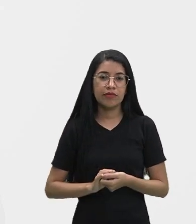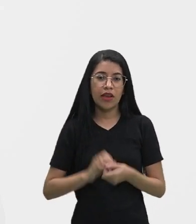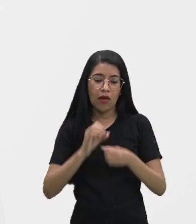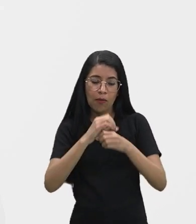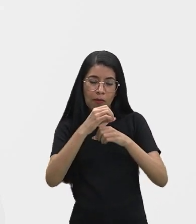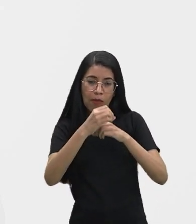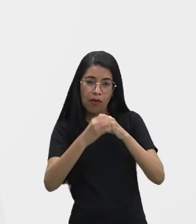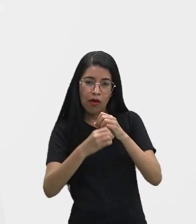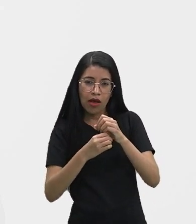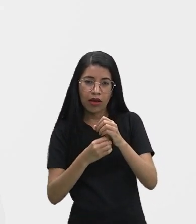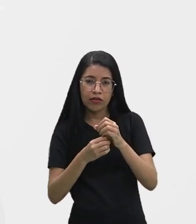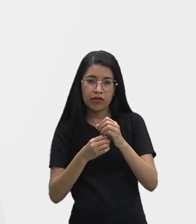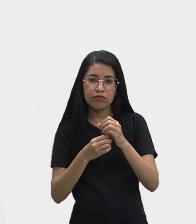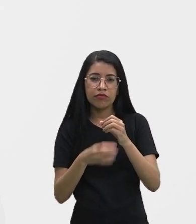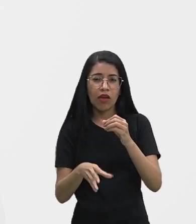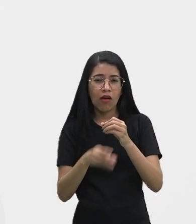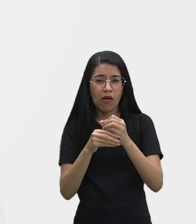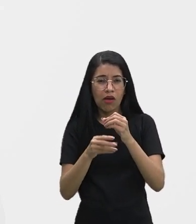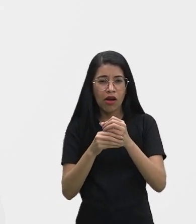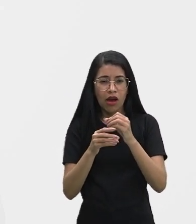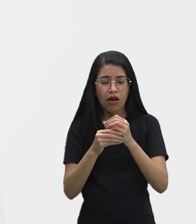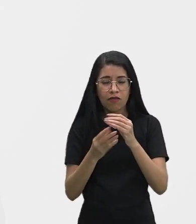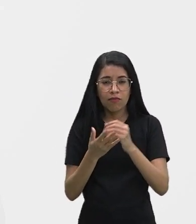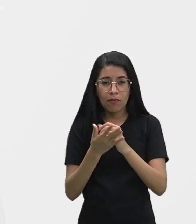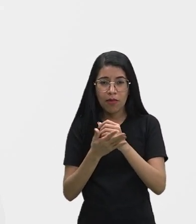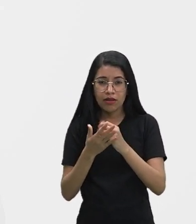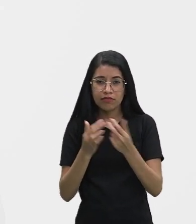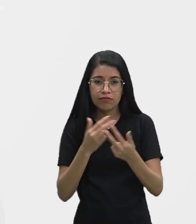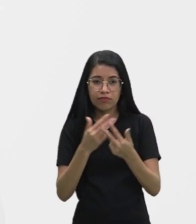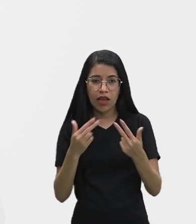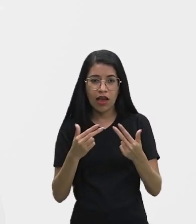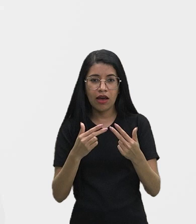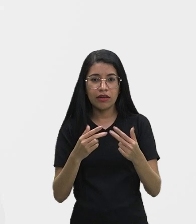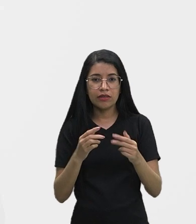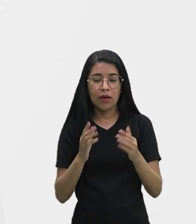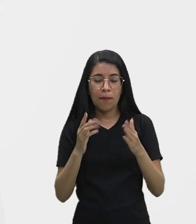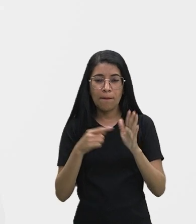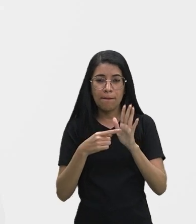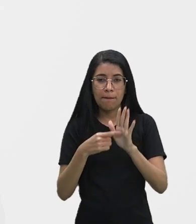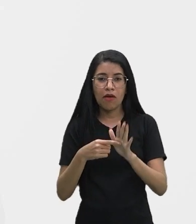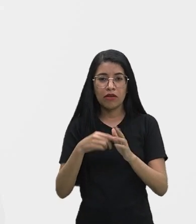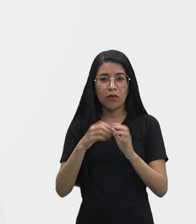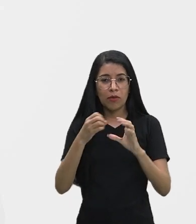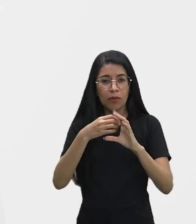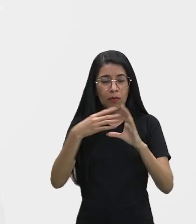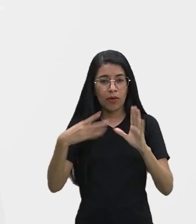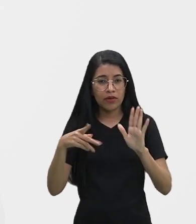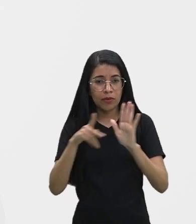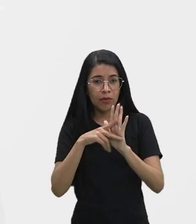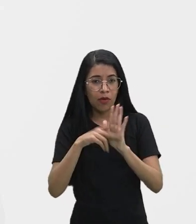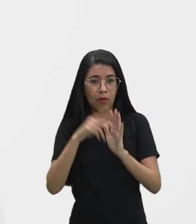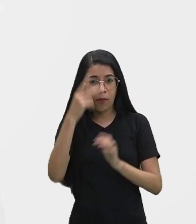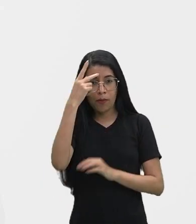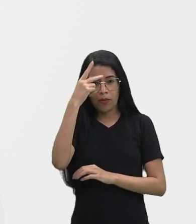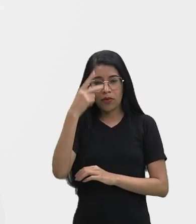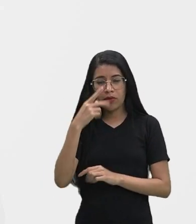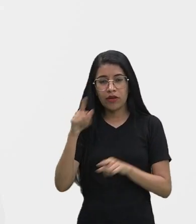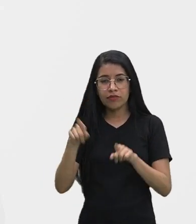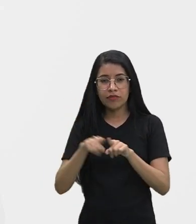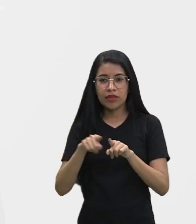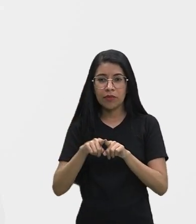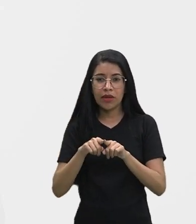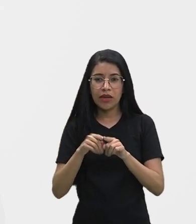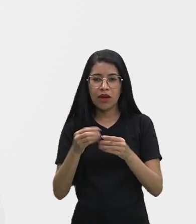por várias bases que determinam as nossas características, personalidade e até mesmo parte do